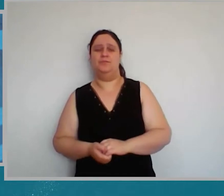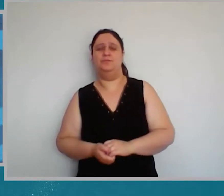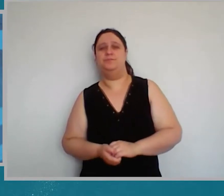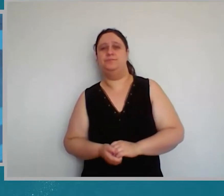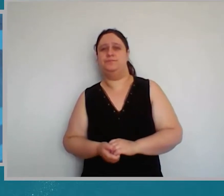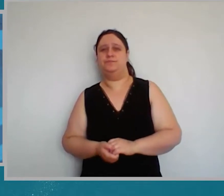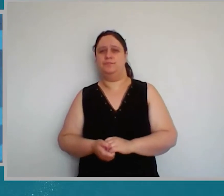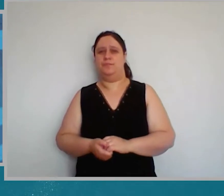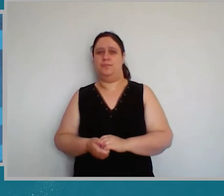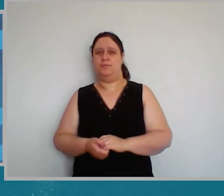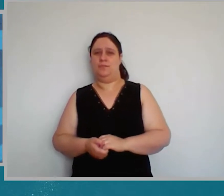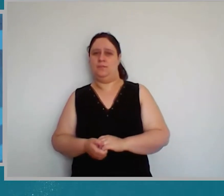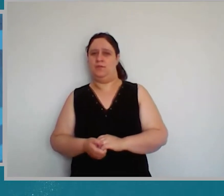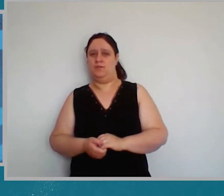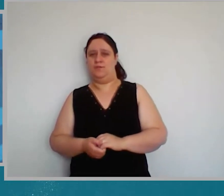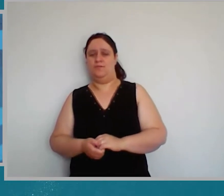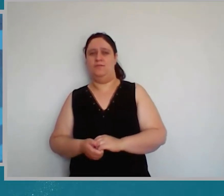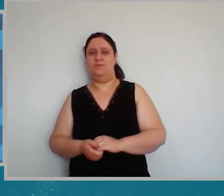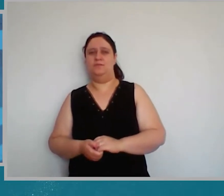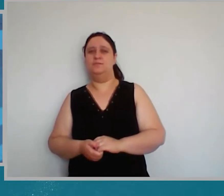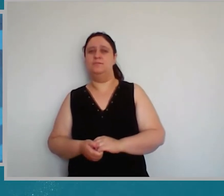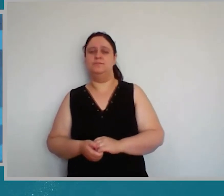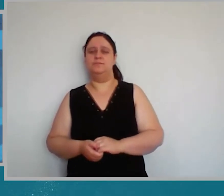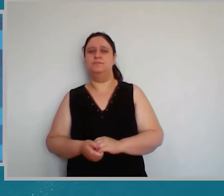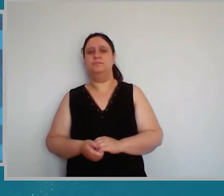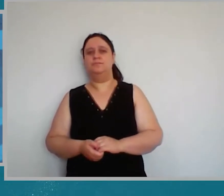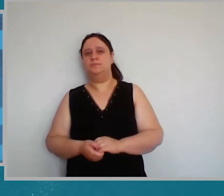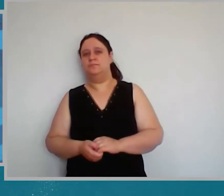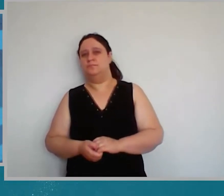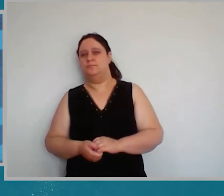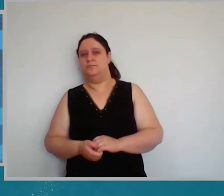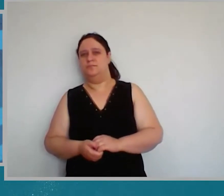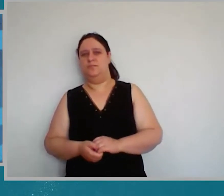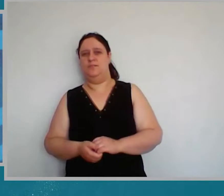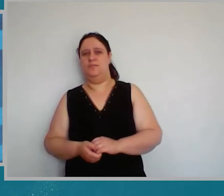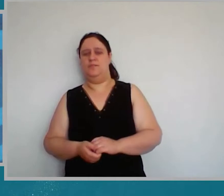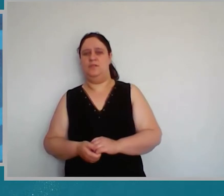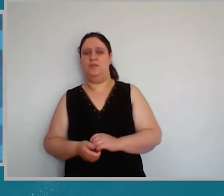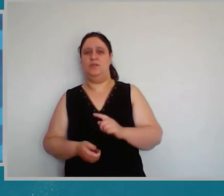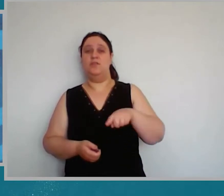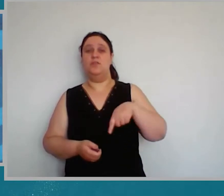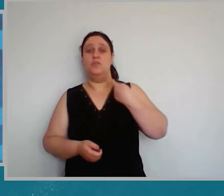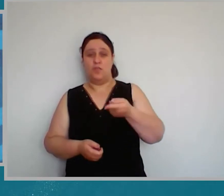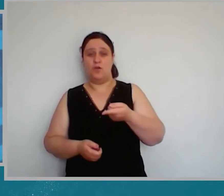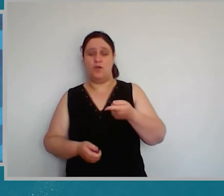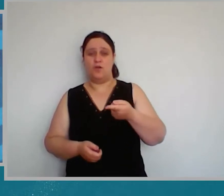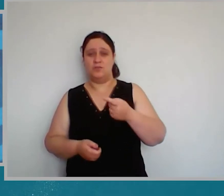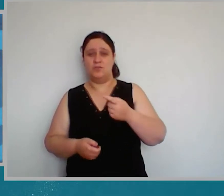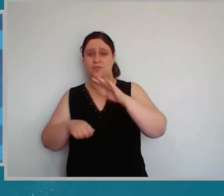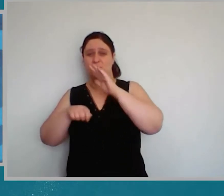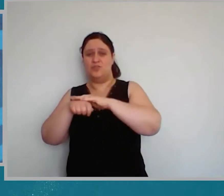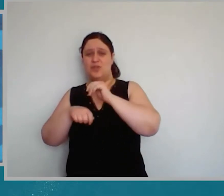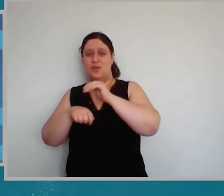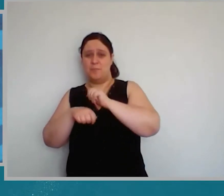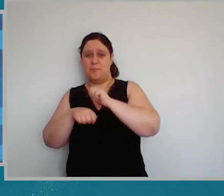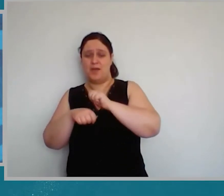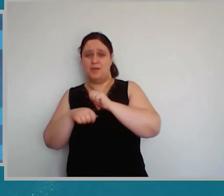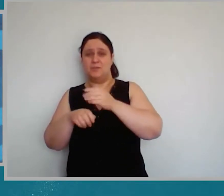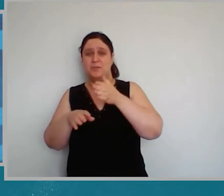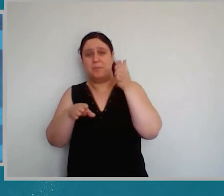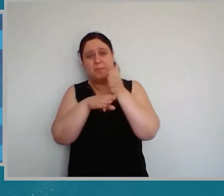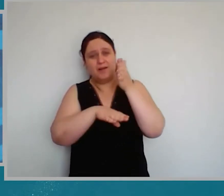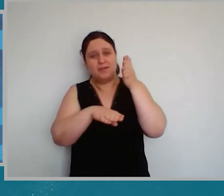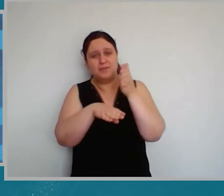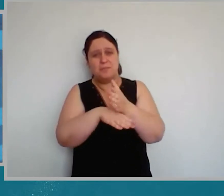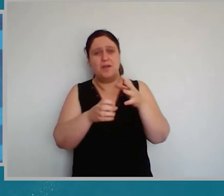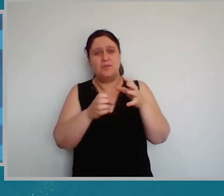sem rumo, sem sentido. Nós somos chamados para pertencer à raça chamada, fazer